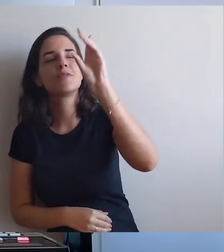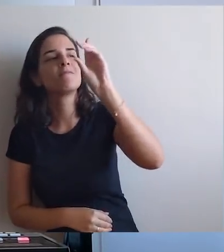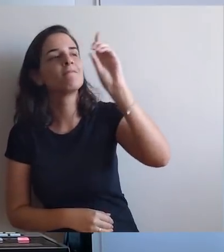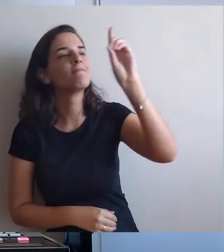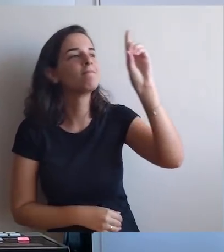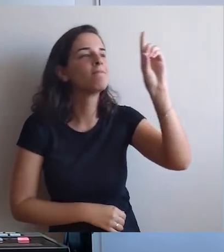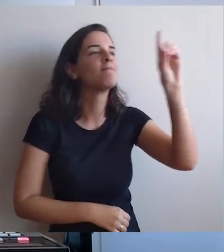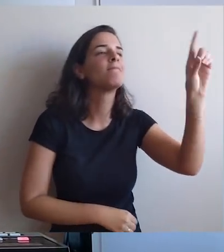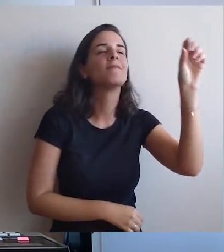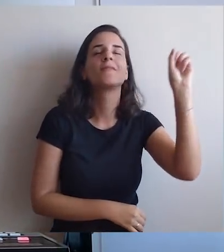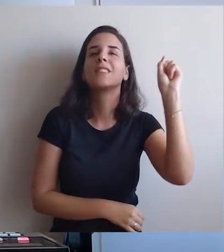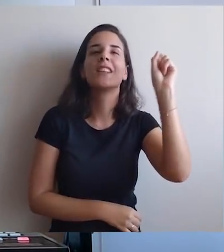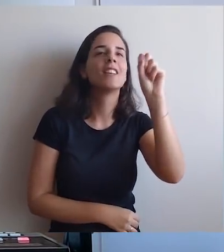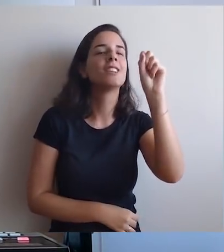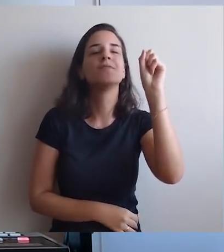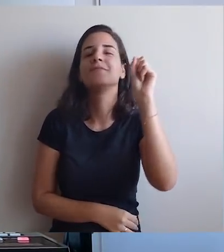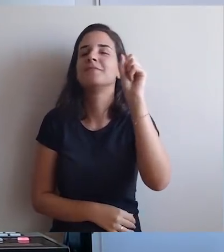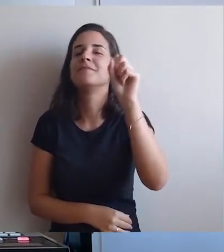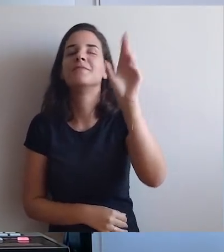girão, que és Tu,